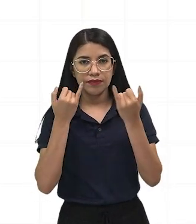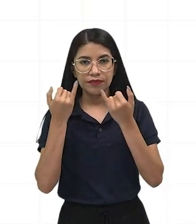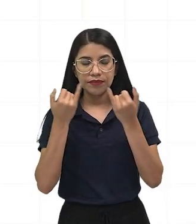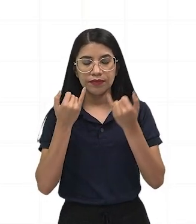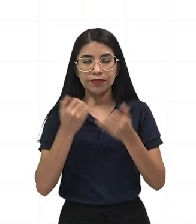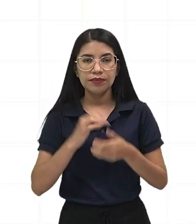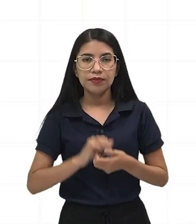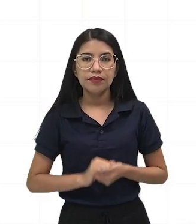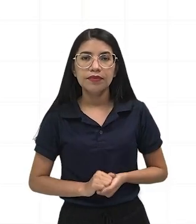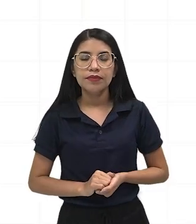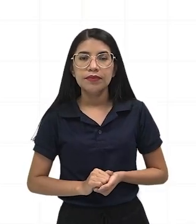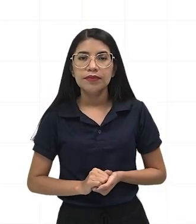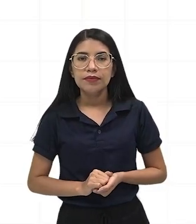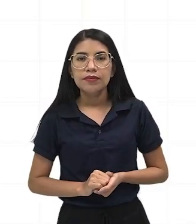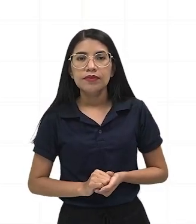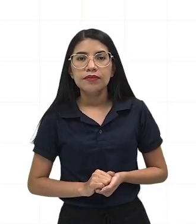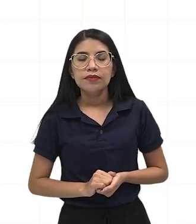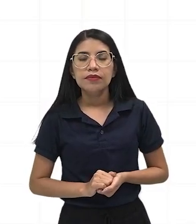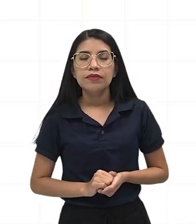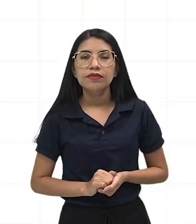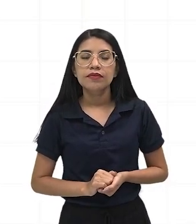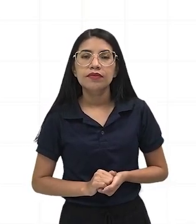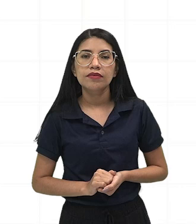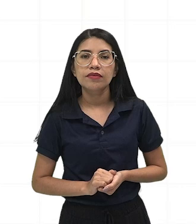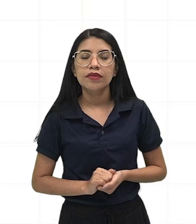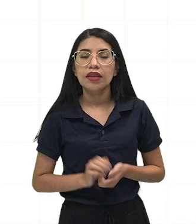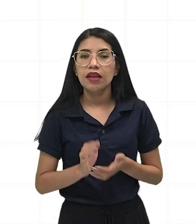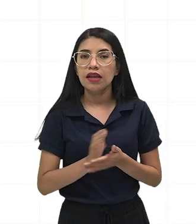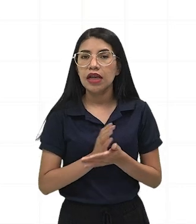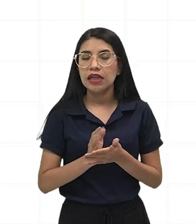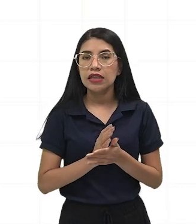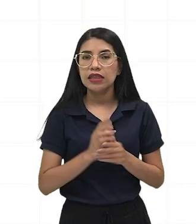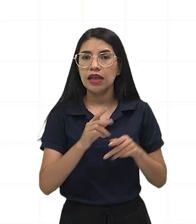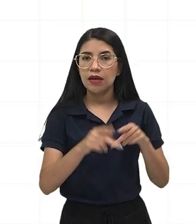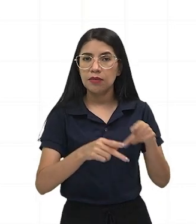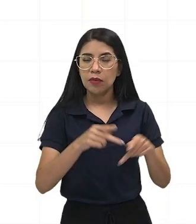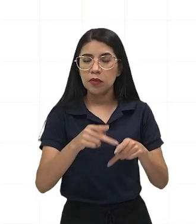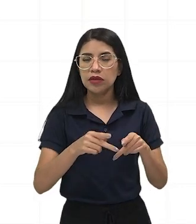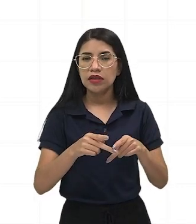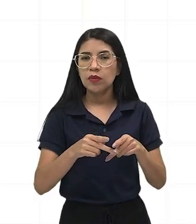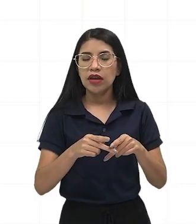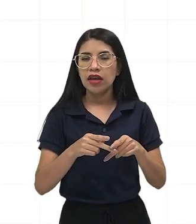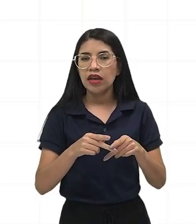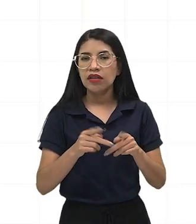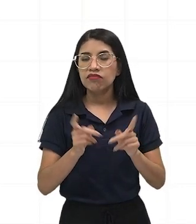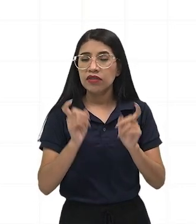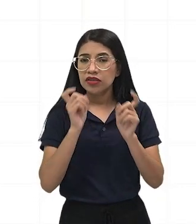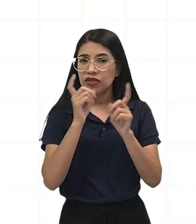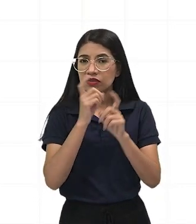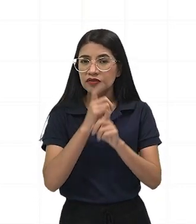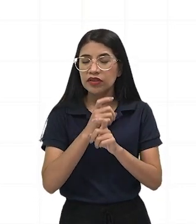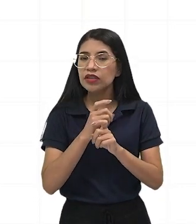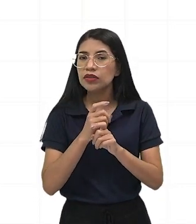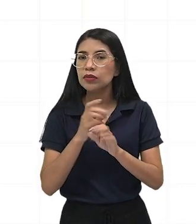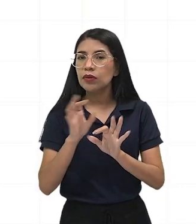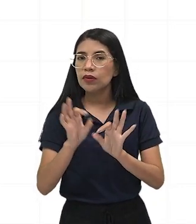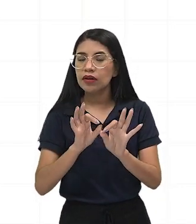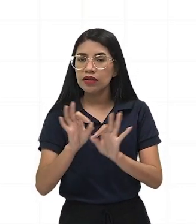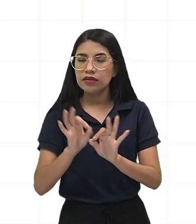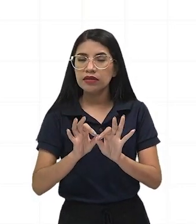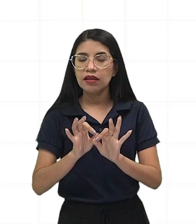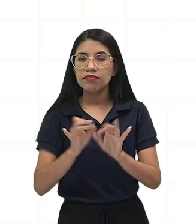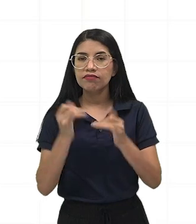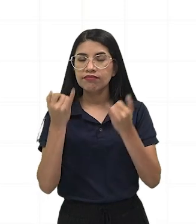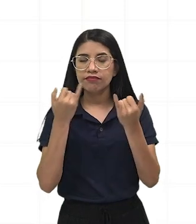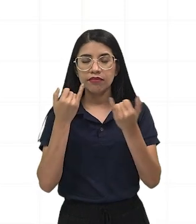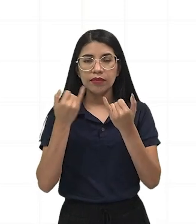Às vezes, certo? A população ela se torna muito difícil para você trabalhar. E aí você